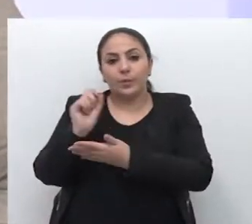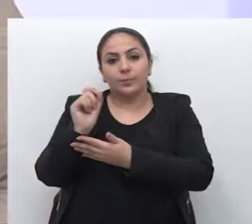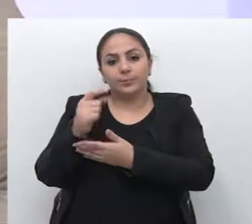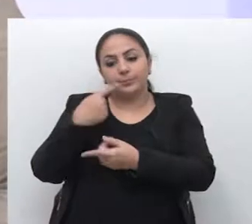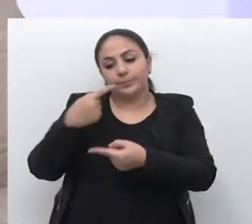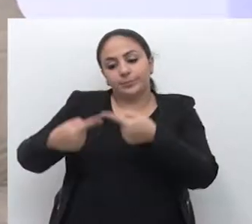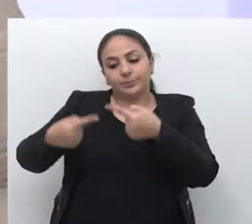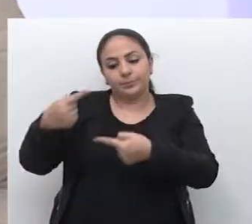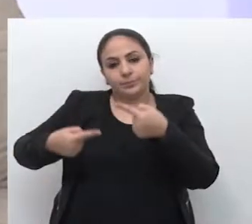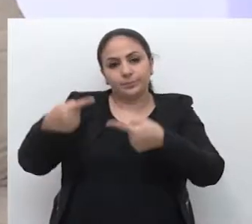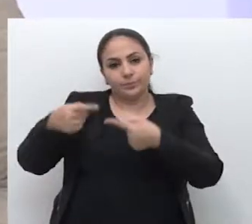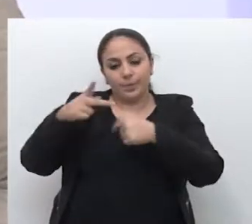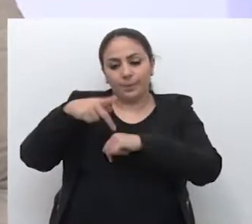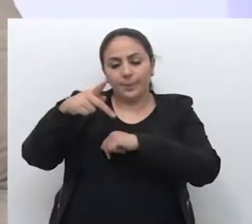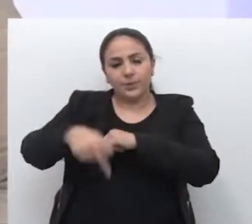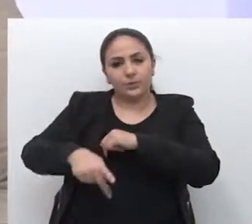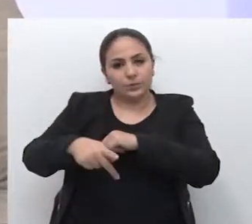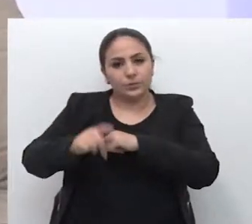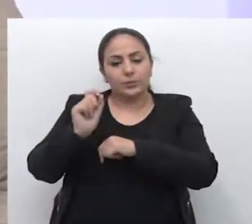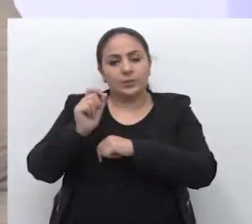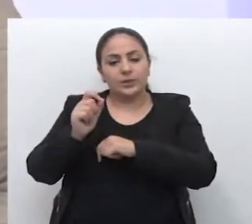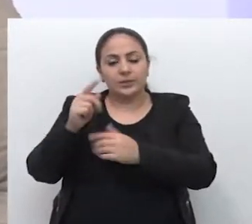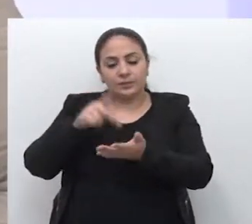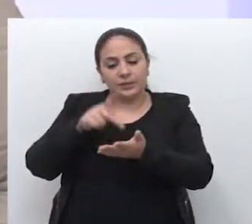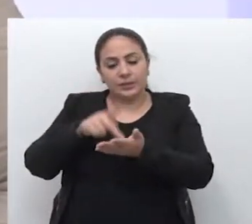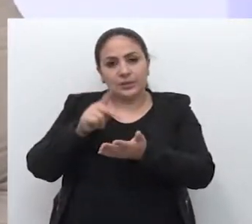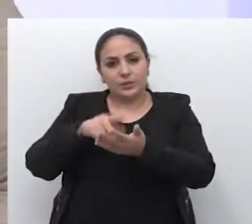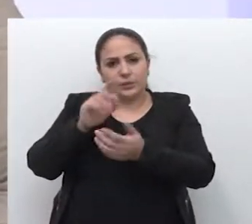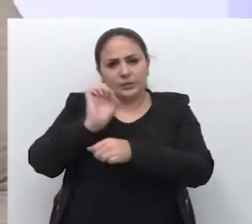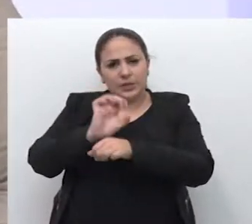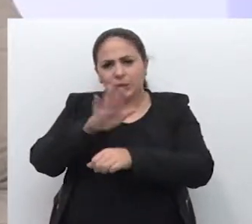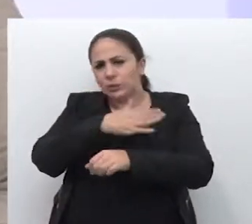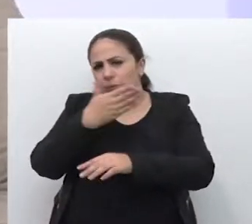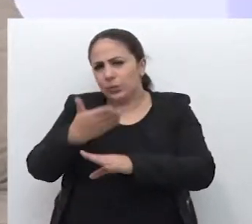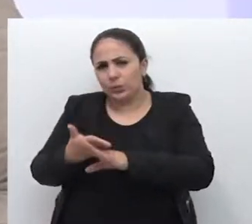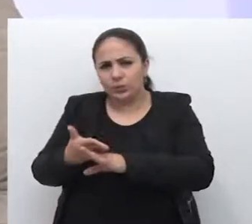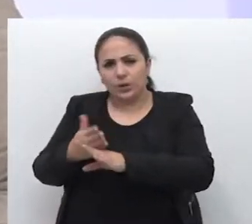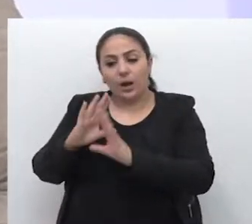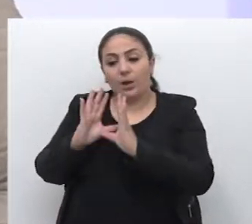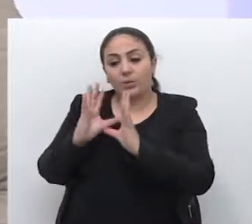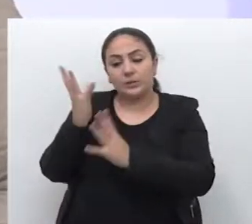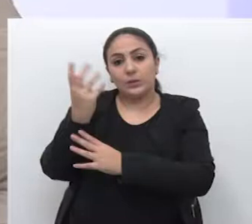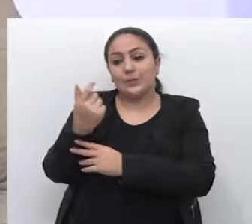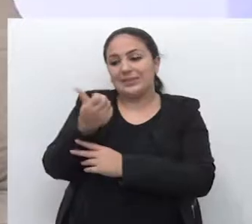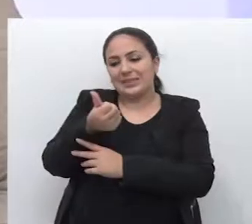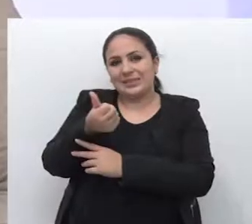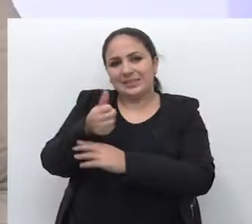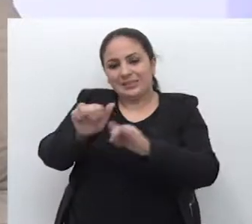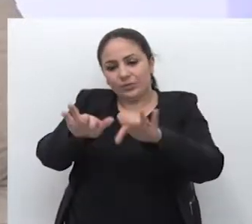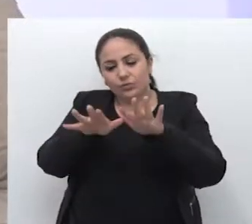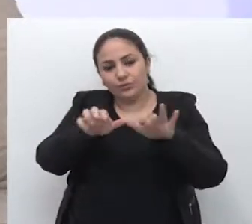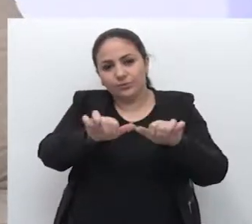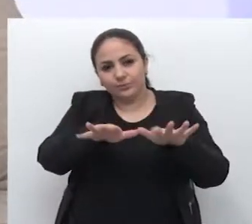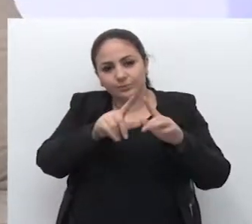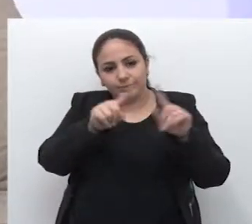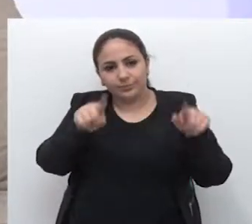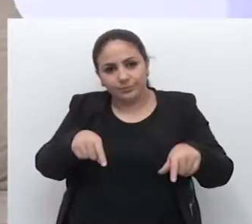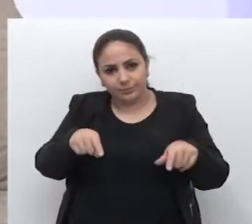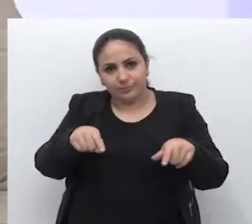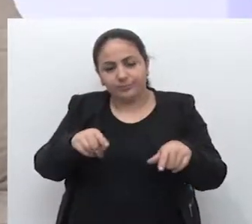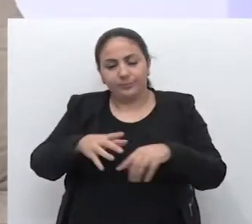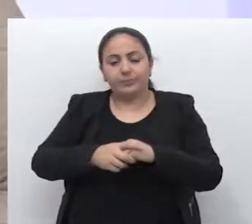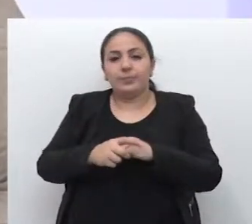ele trouxe para discussão em Passo Fundo. Na verdade, no estado todo aconteceram 6 momentos, né, 6